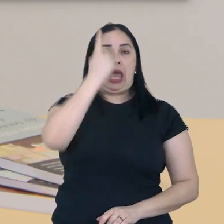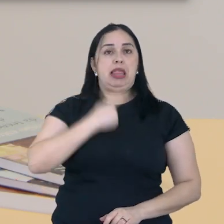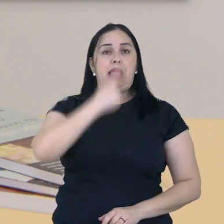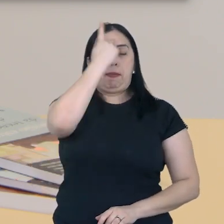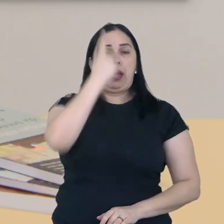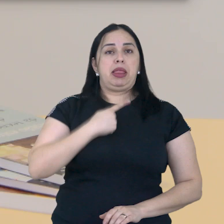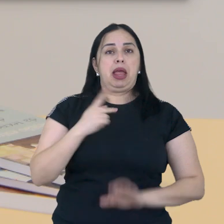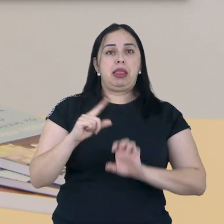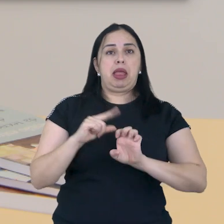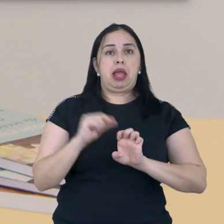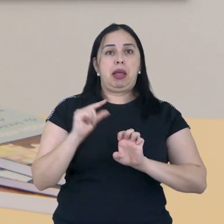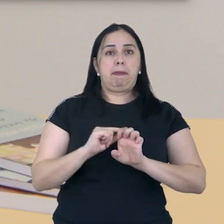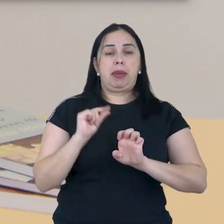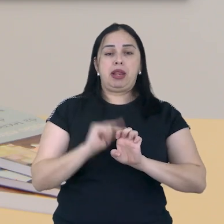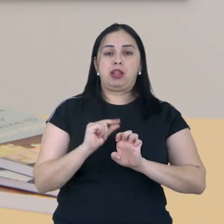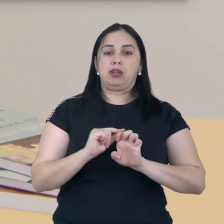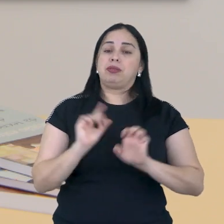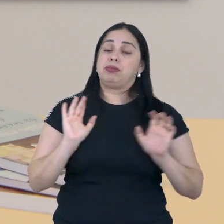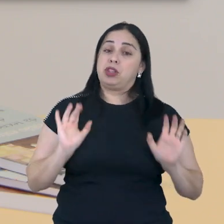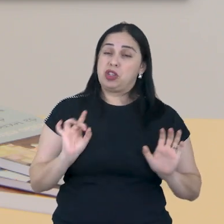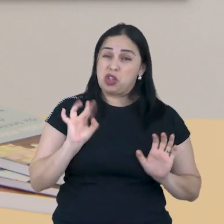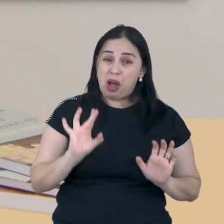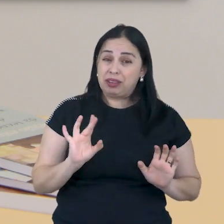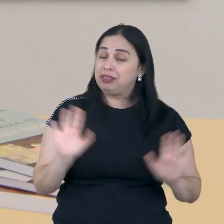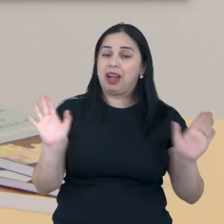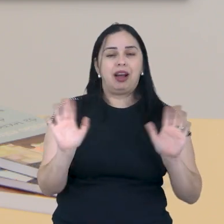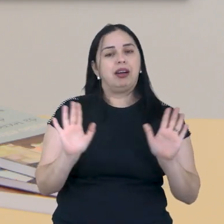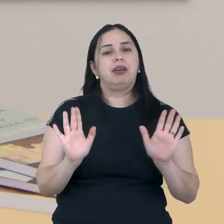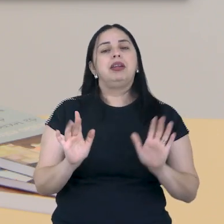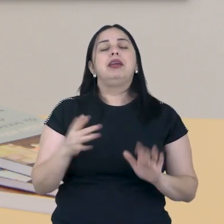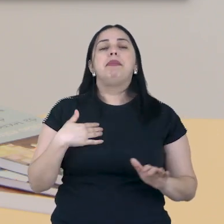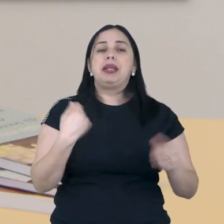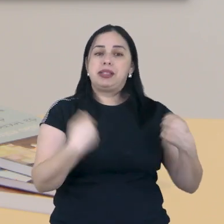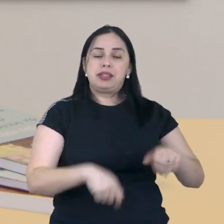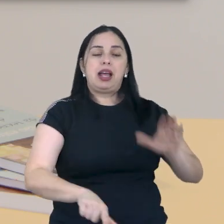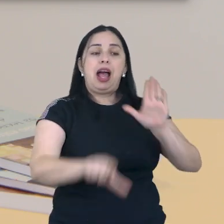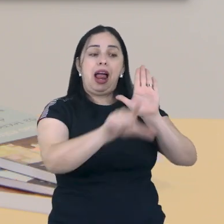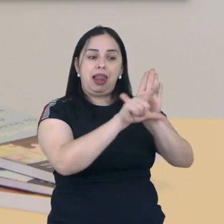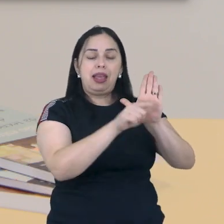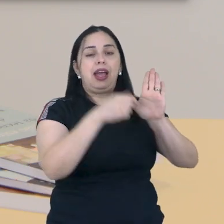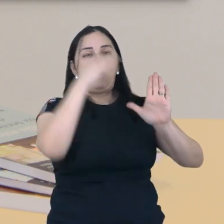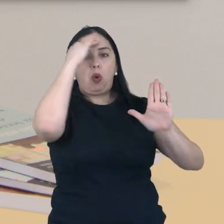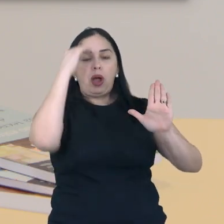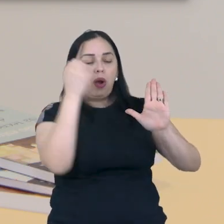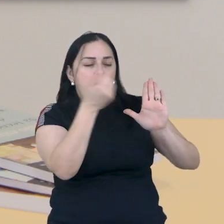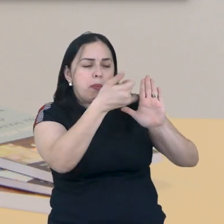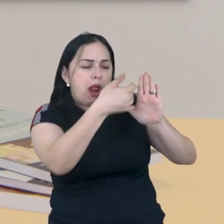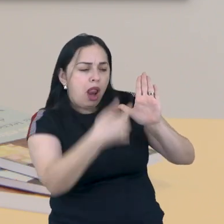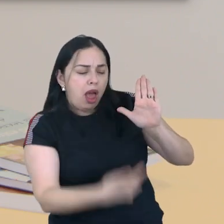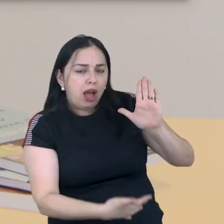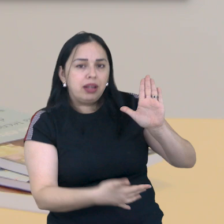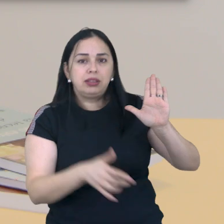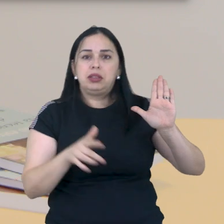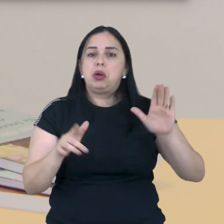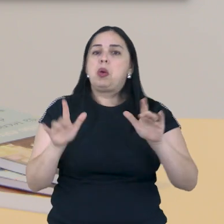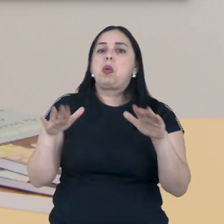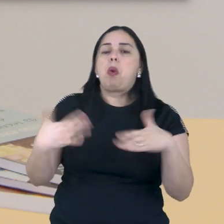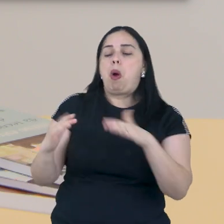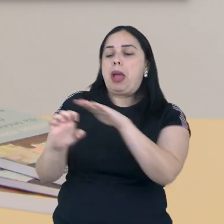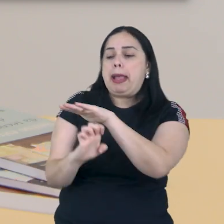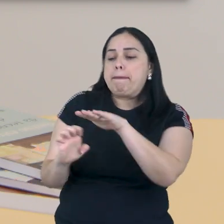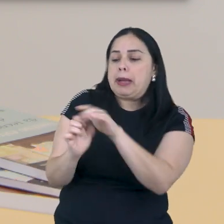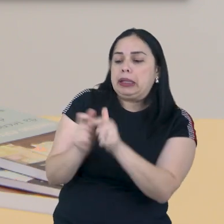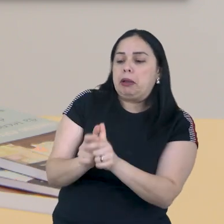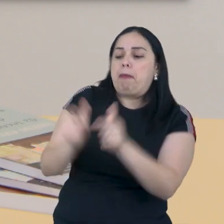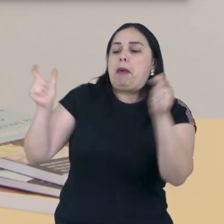nessa sua iniciativa de empreendedorismo individual entenda sobre legislação porque não importa o tamanho da tua